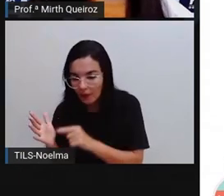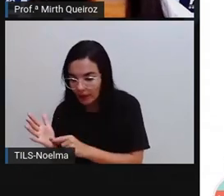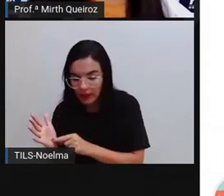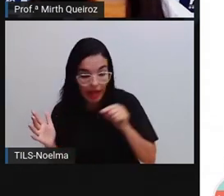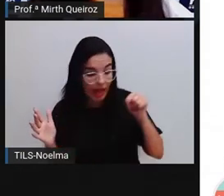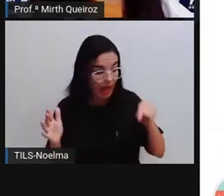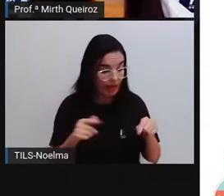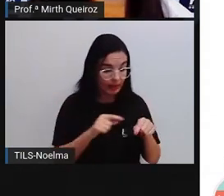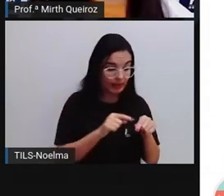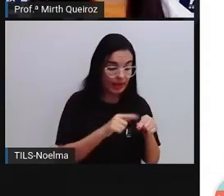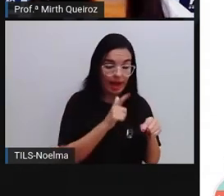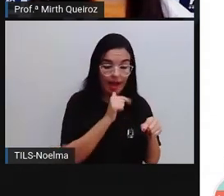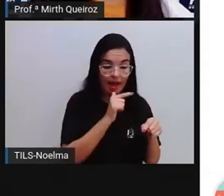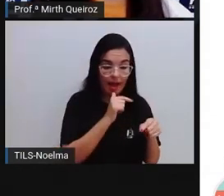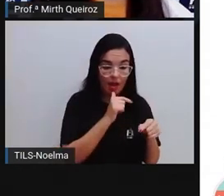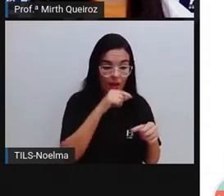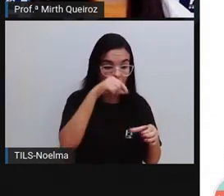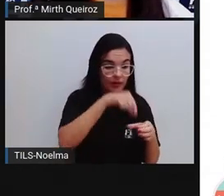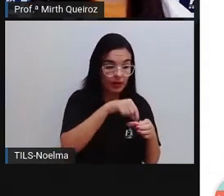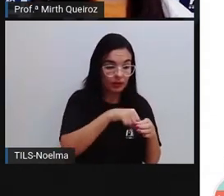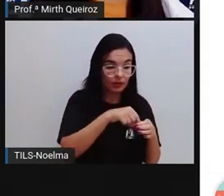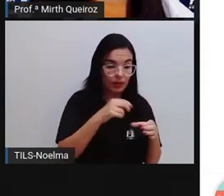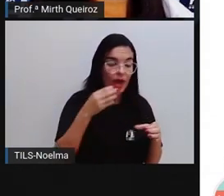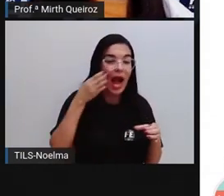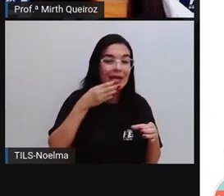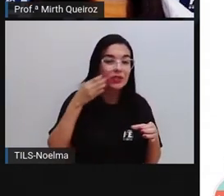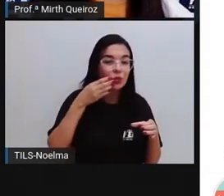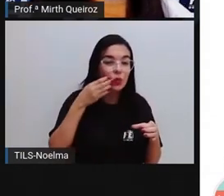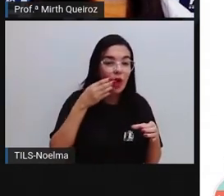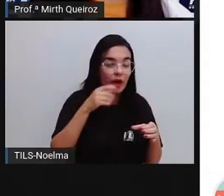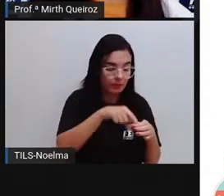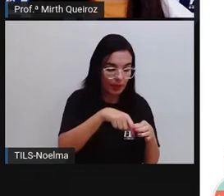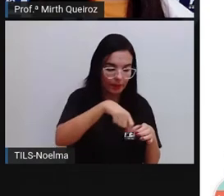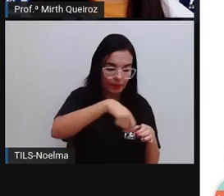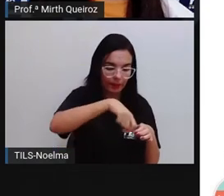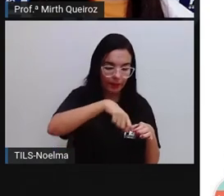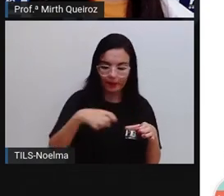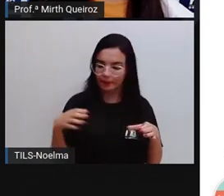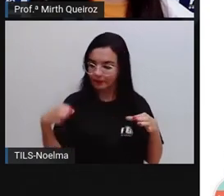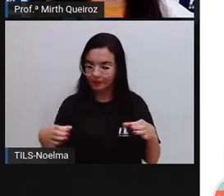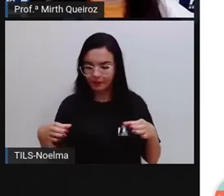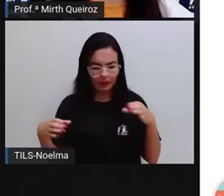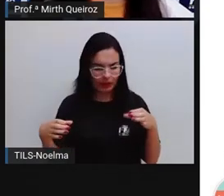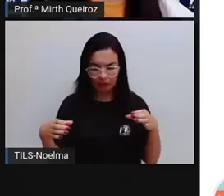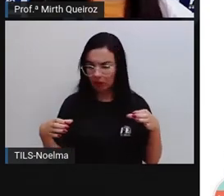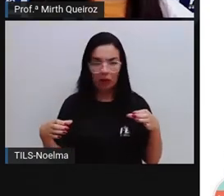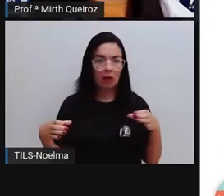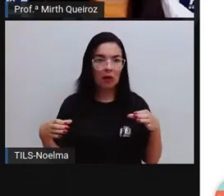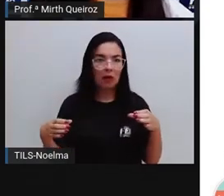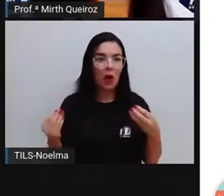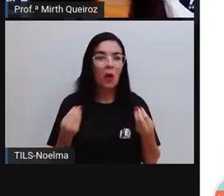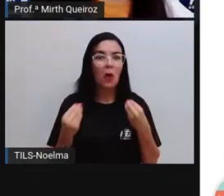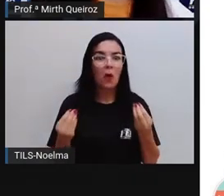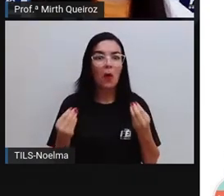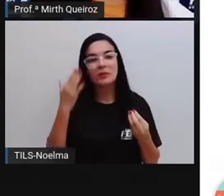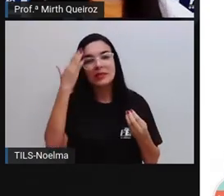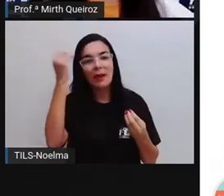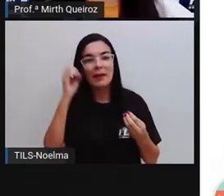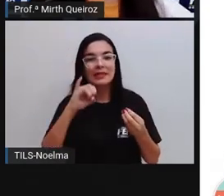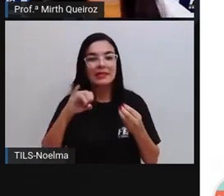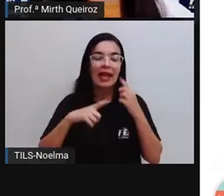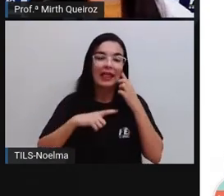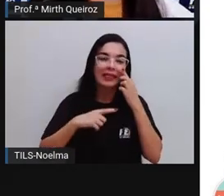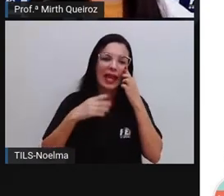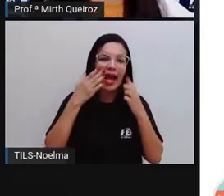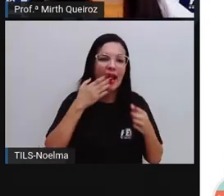nossos olhos não percebem nenhum tipo de diferença. Entretanto, como é que a gente vai saber se tem açúcar ou